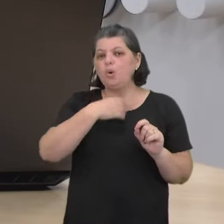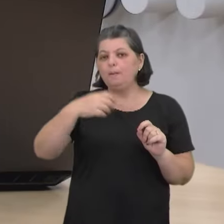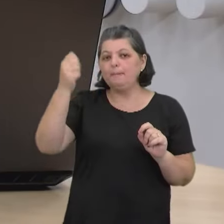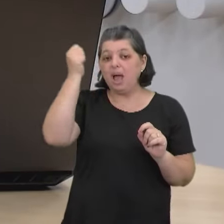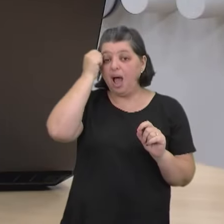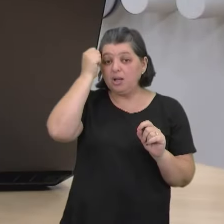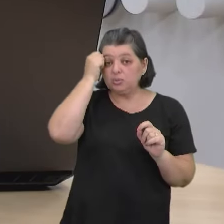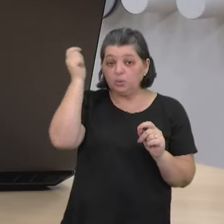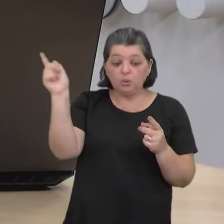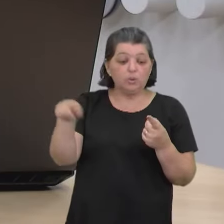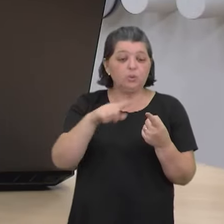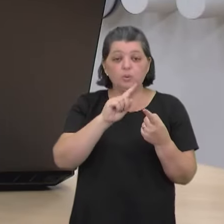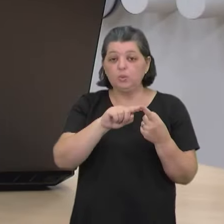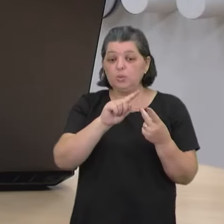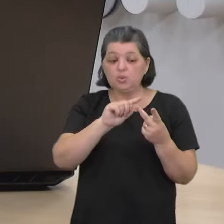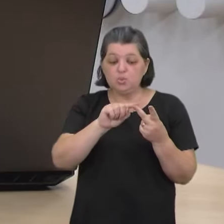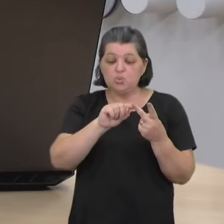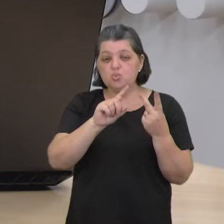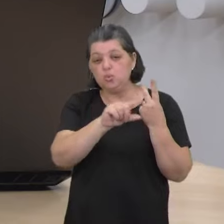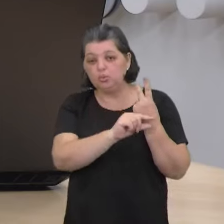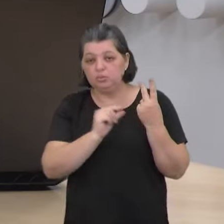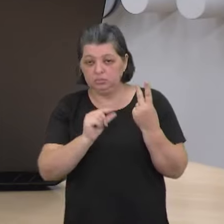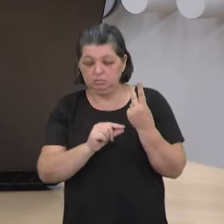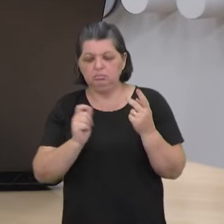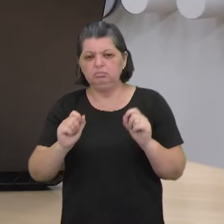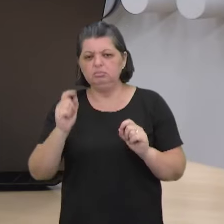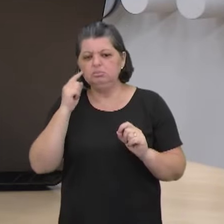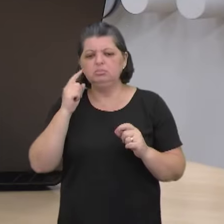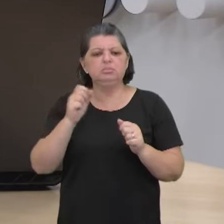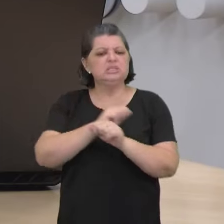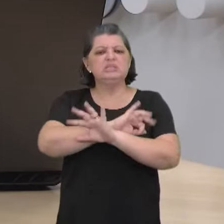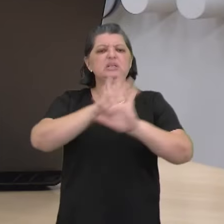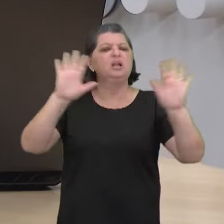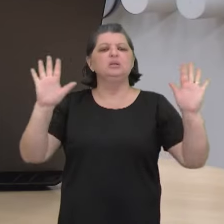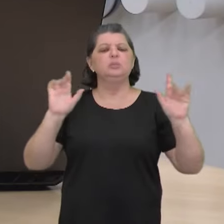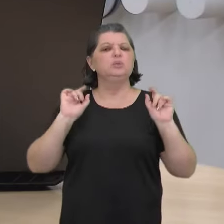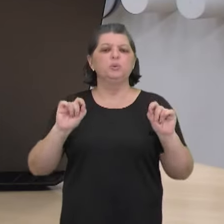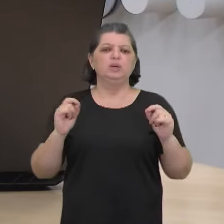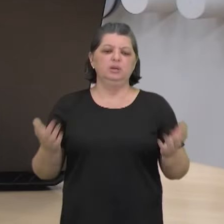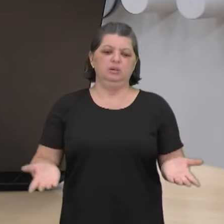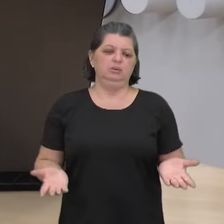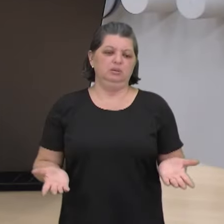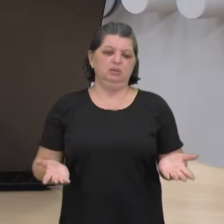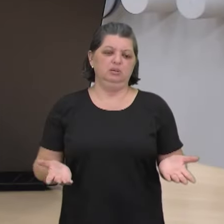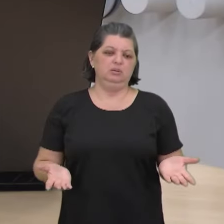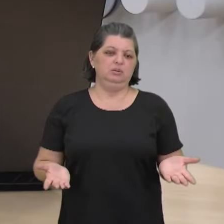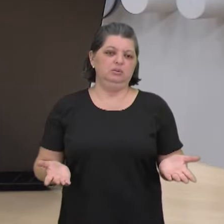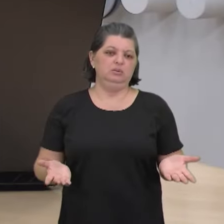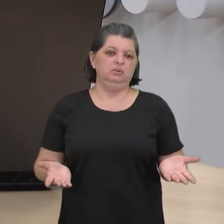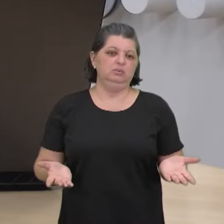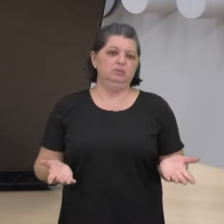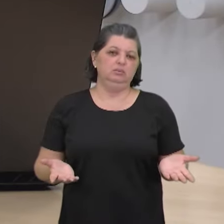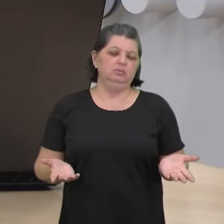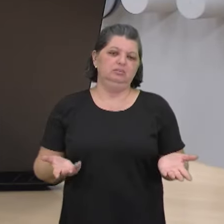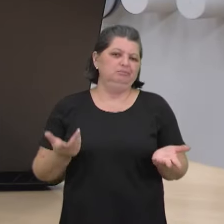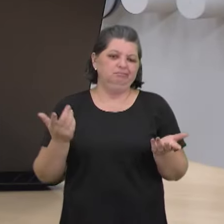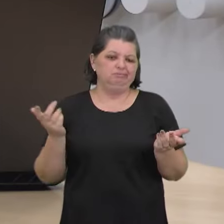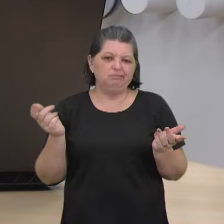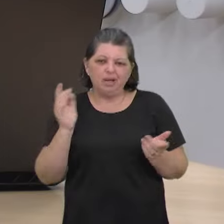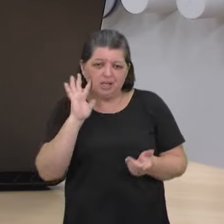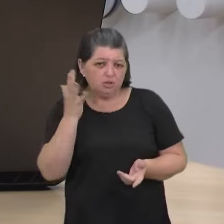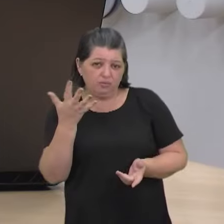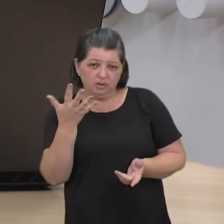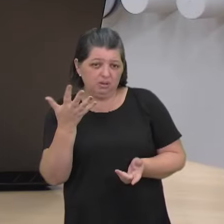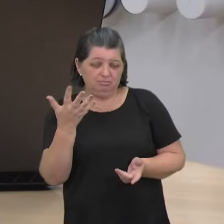uma contradição inerente ao esclarecimento, uma contradição que aparentemente não pode ser resolvida,